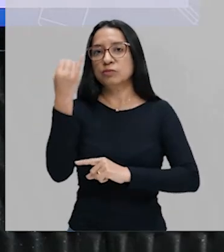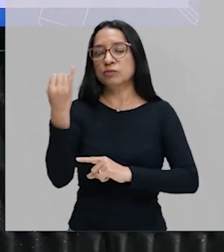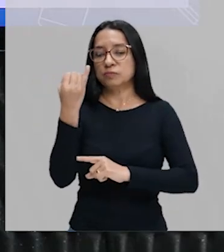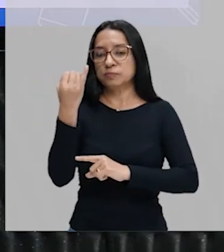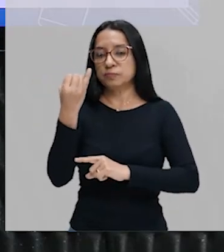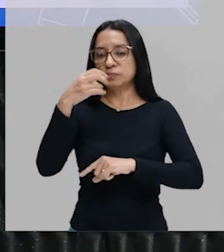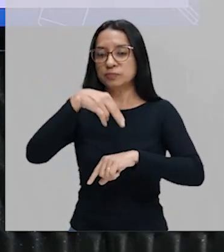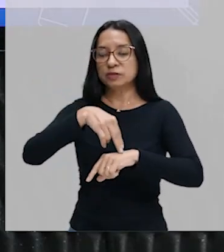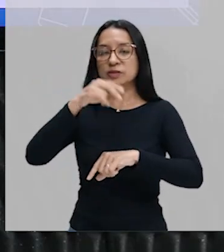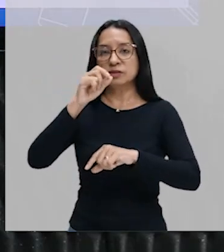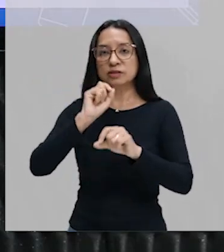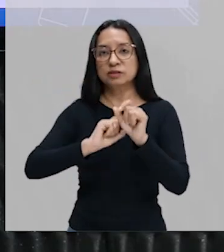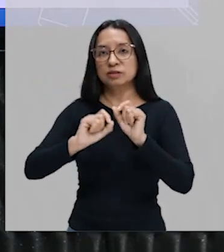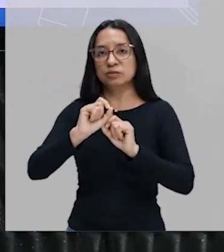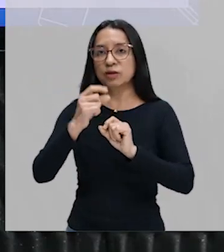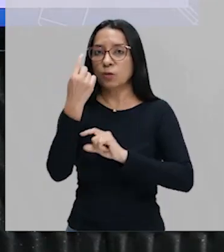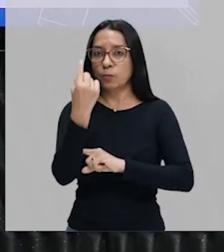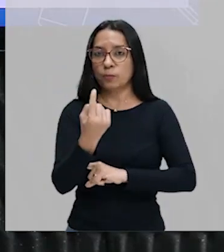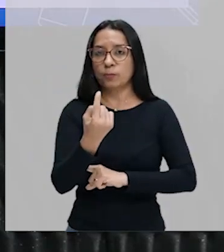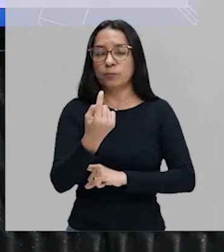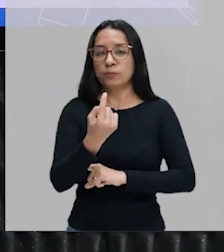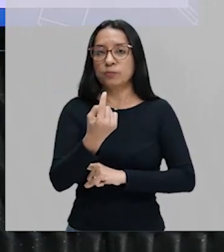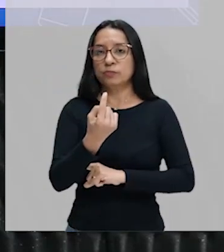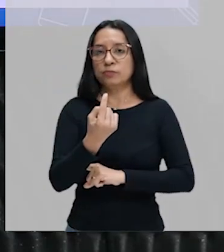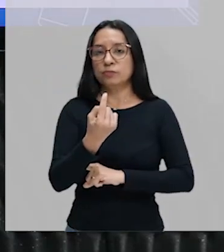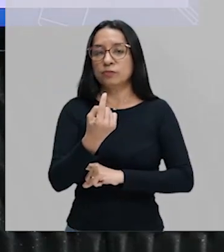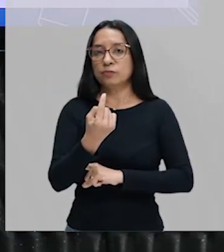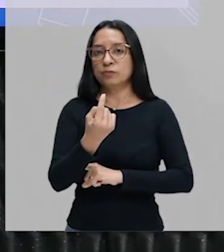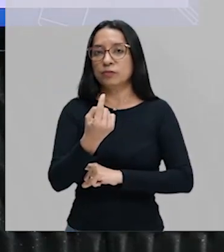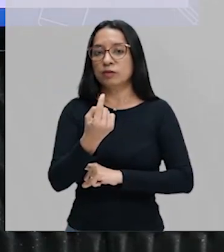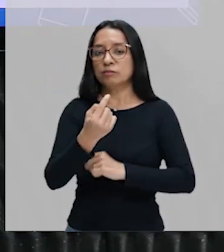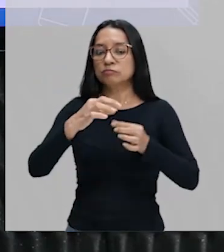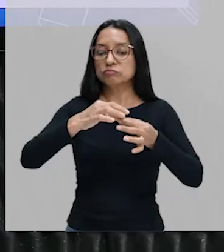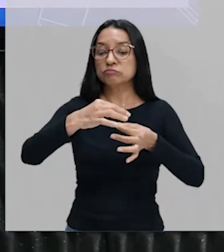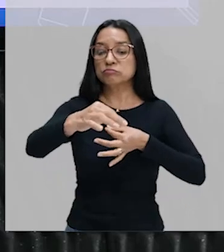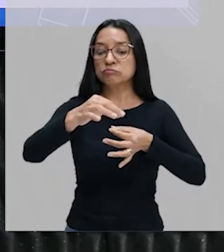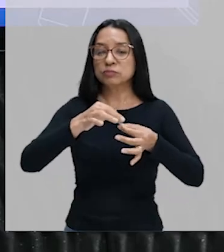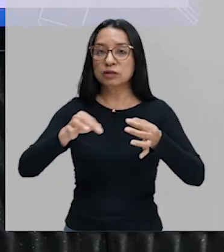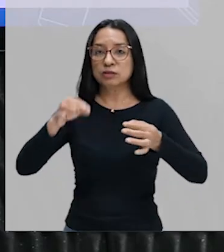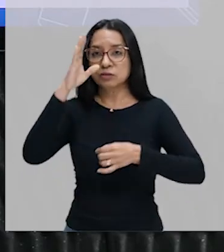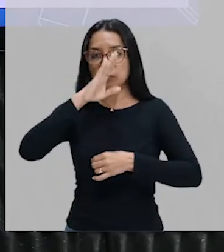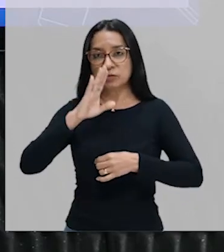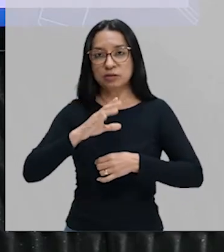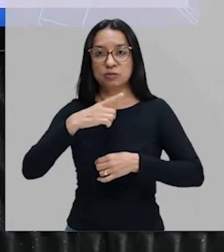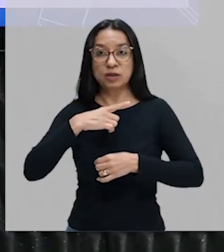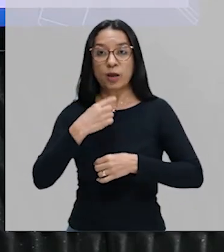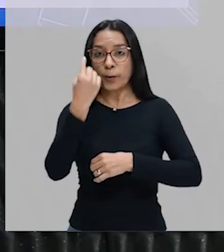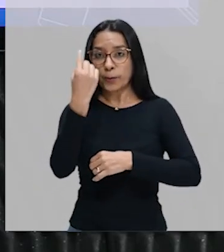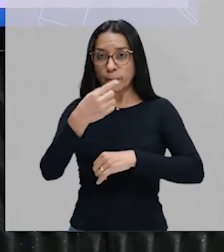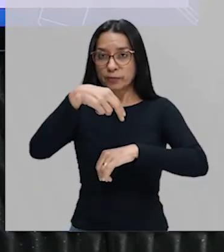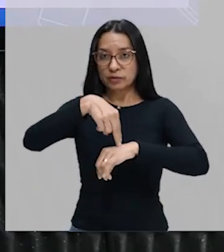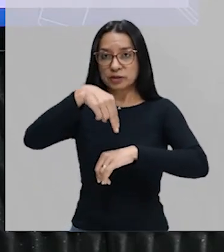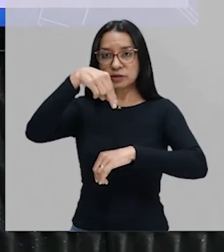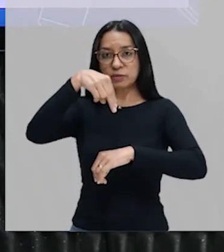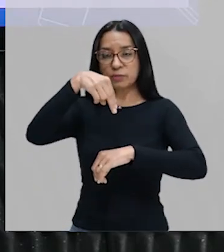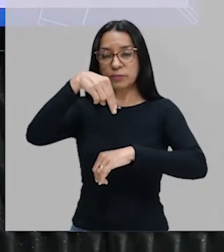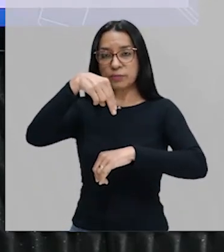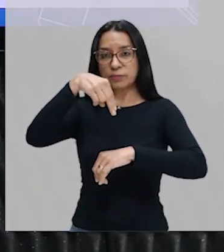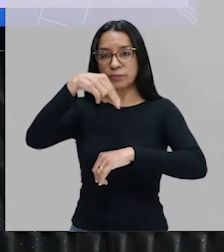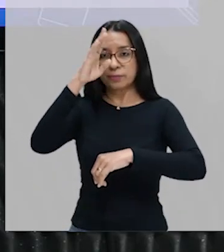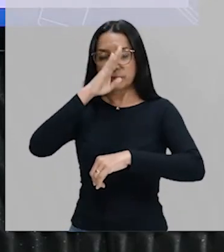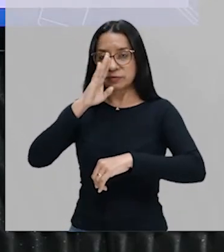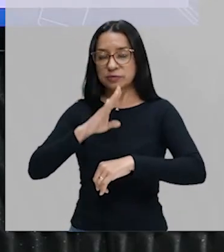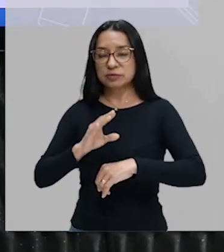a nação, galera, tá? Ela é una. Tá? Ou seja, só existe território brasileiro, só existe uma nação, uma nacionalidade que é a